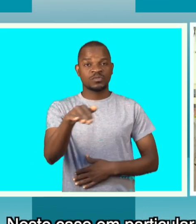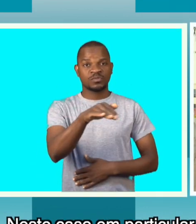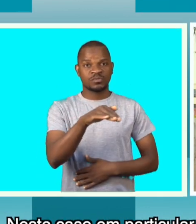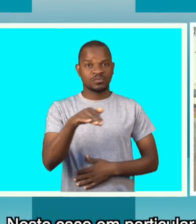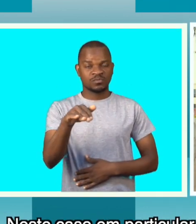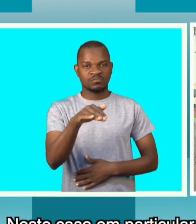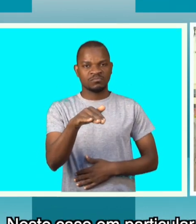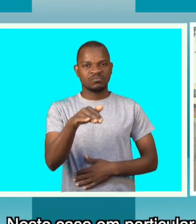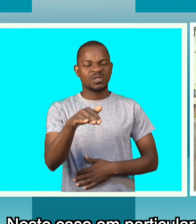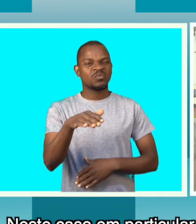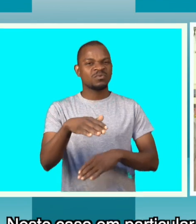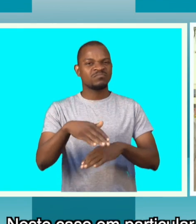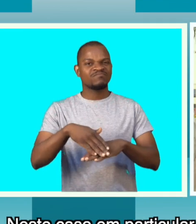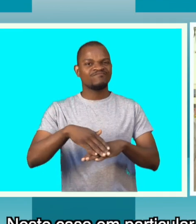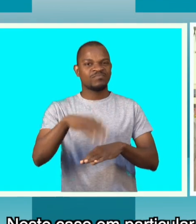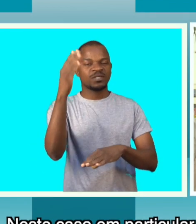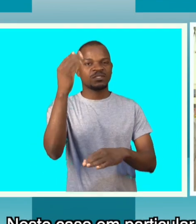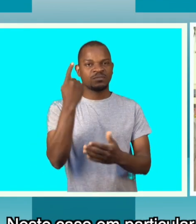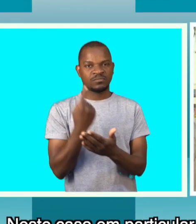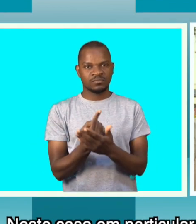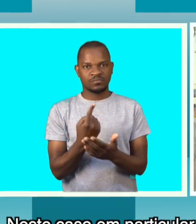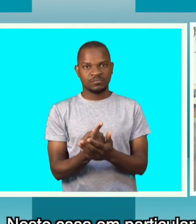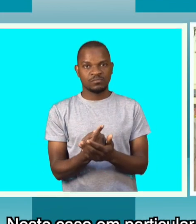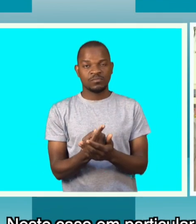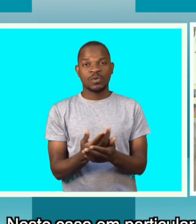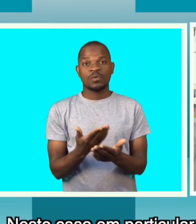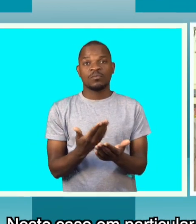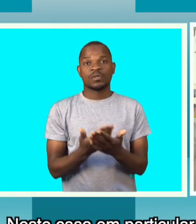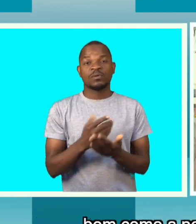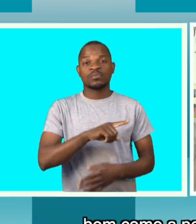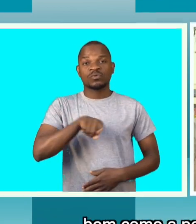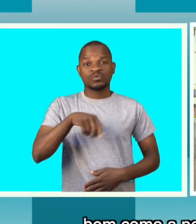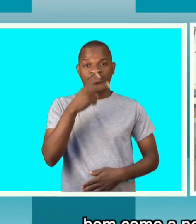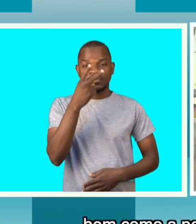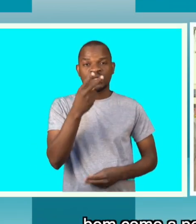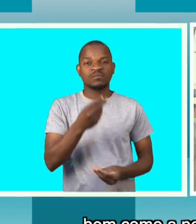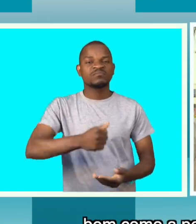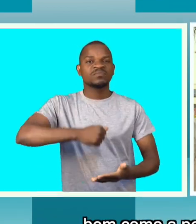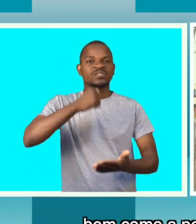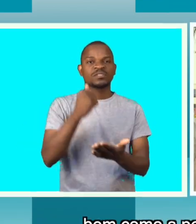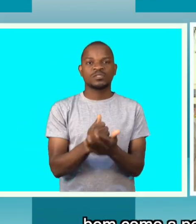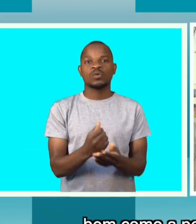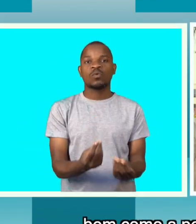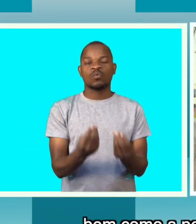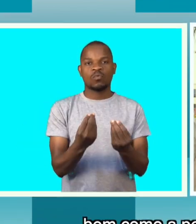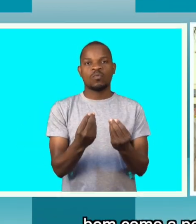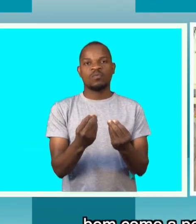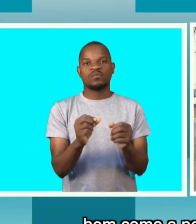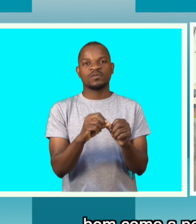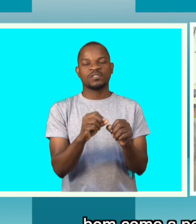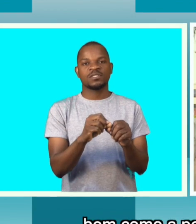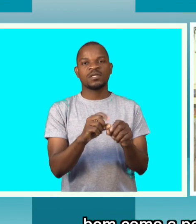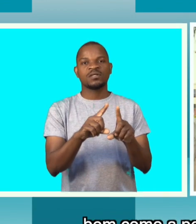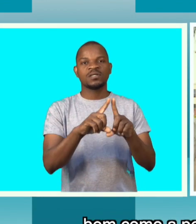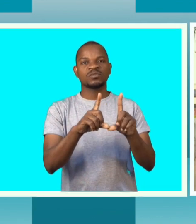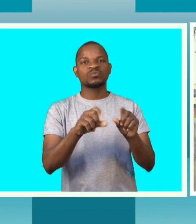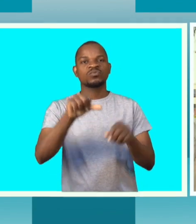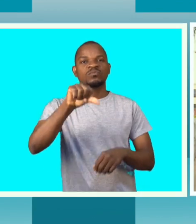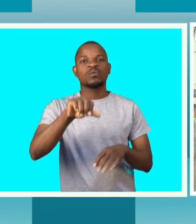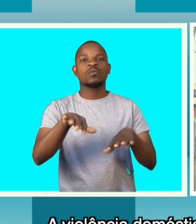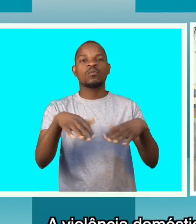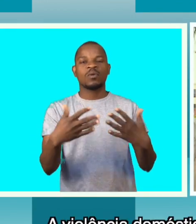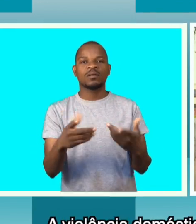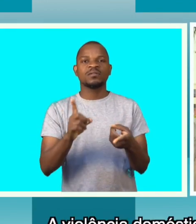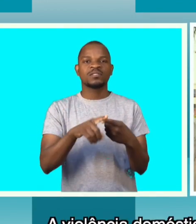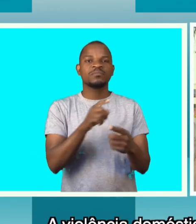podermos definir o tipo lã o tipo legal de crime bem como a pena que será que será aplicada